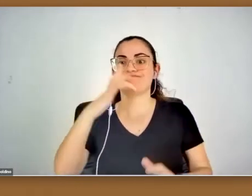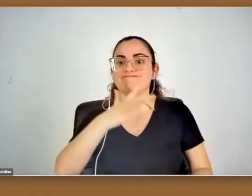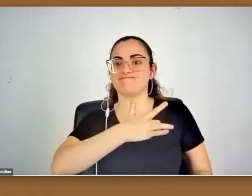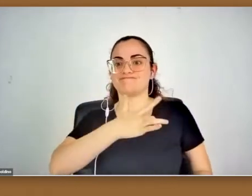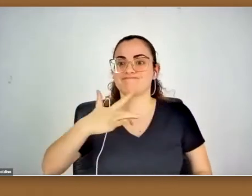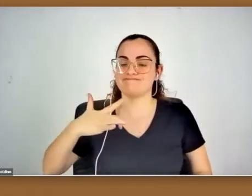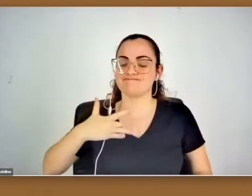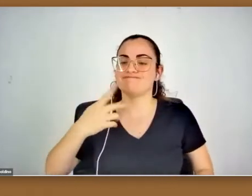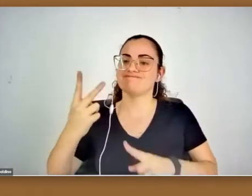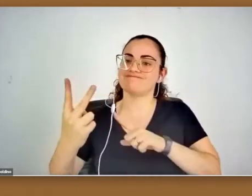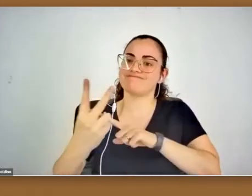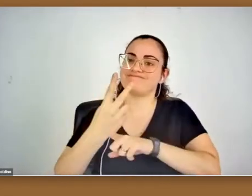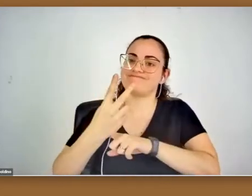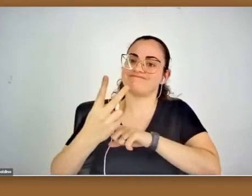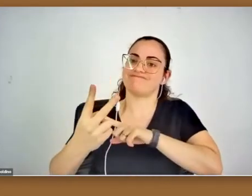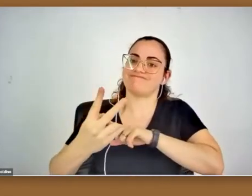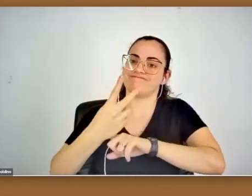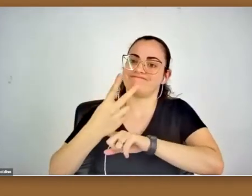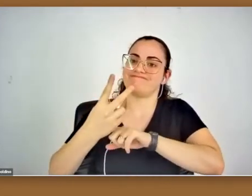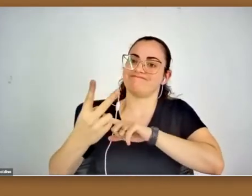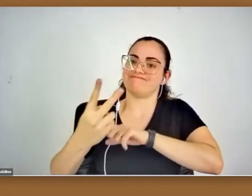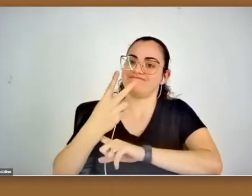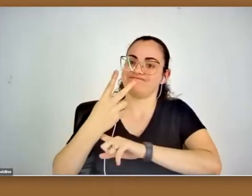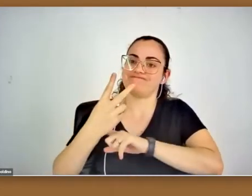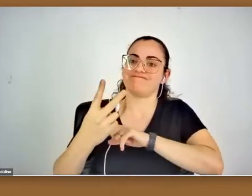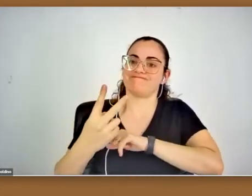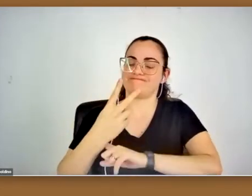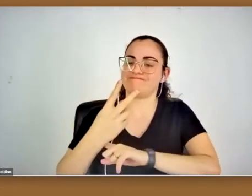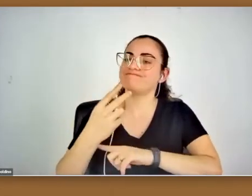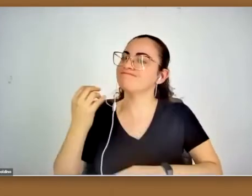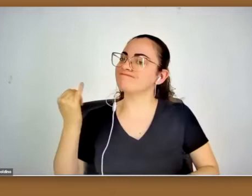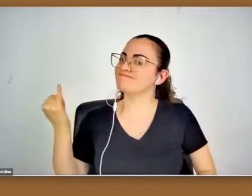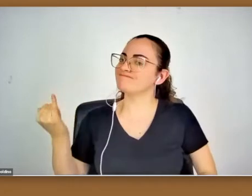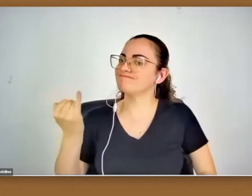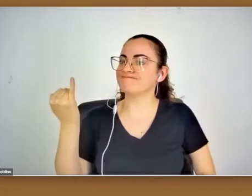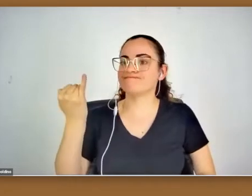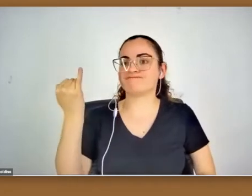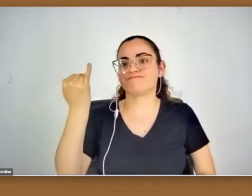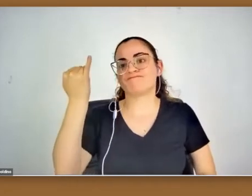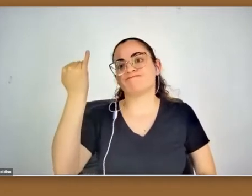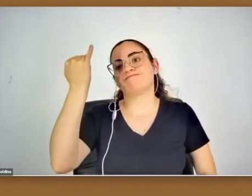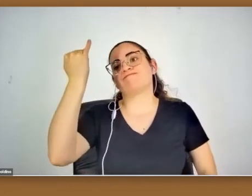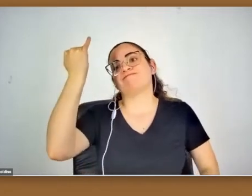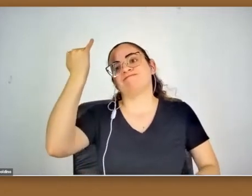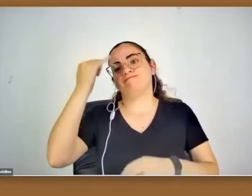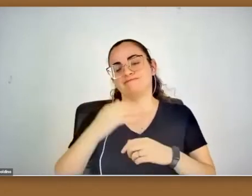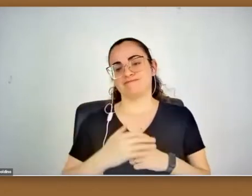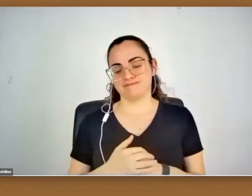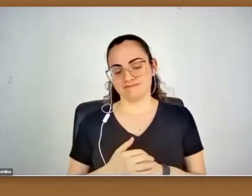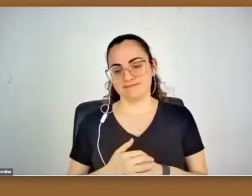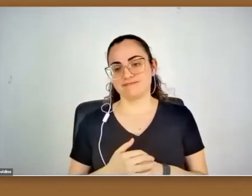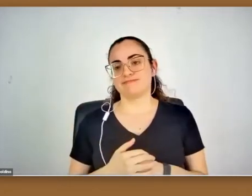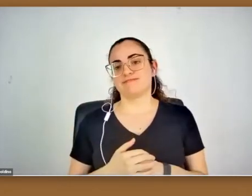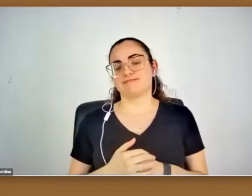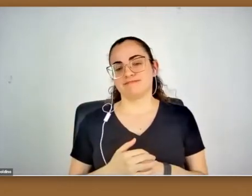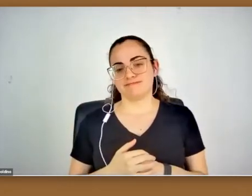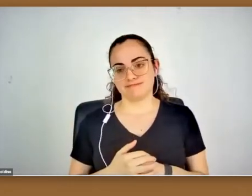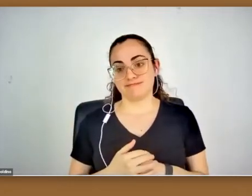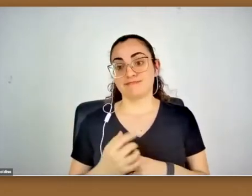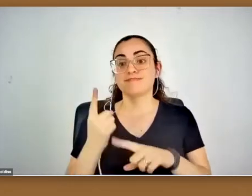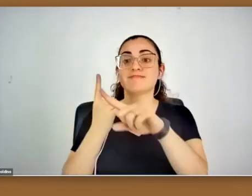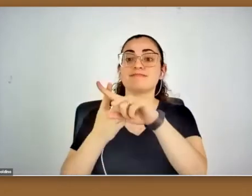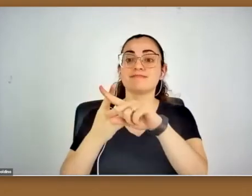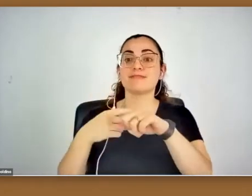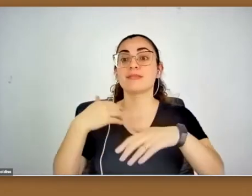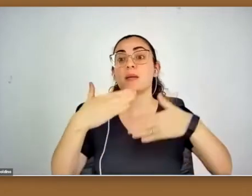Tá? Não é gasto que você investe em saúde, né? Você ganha lá